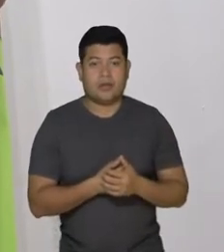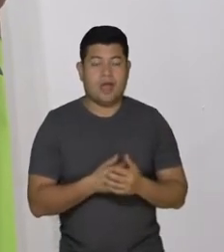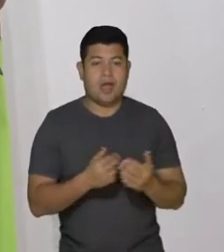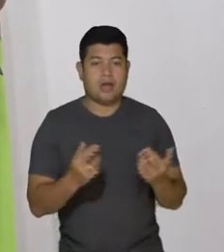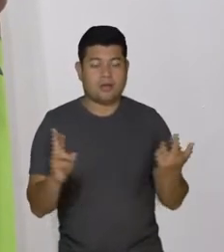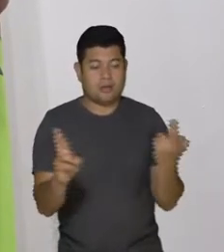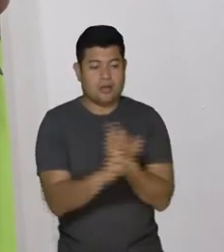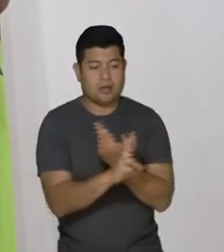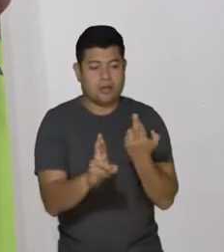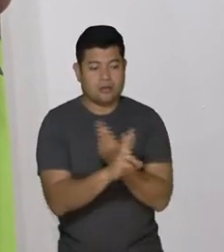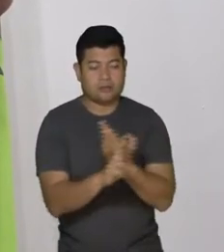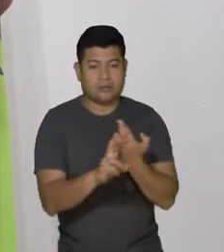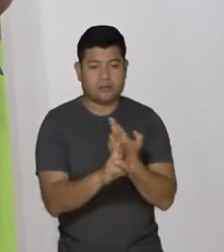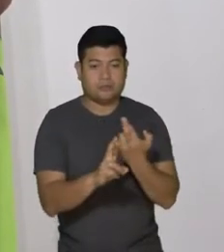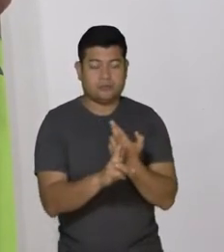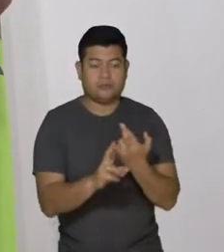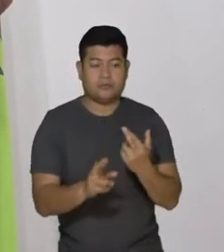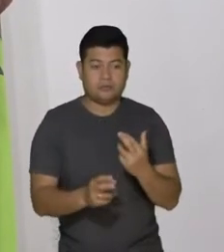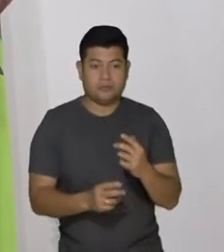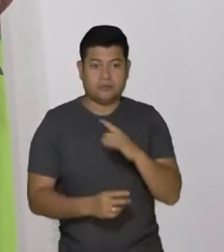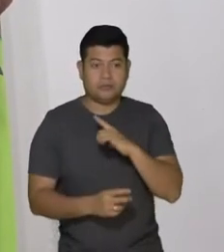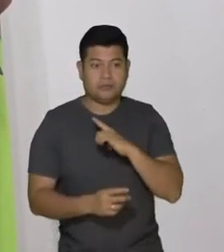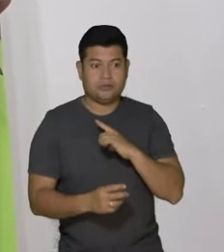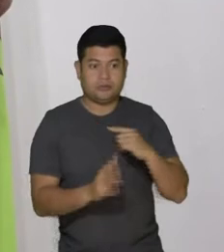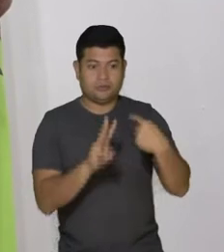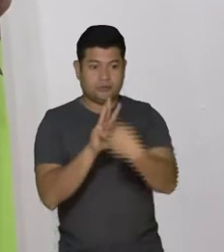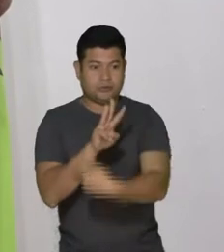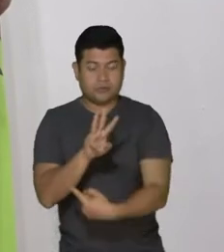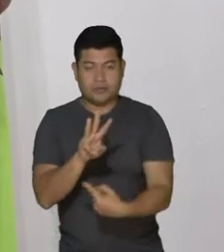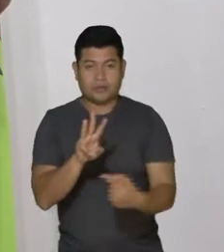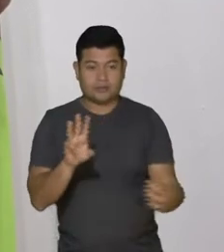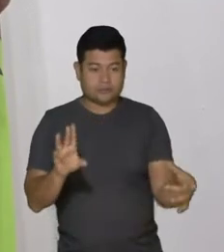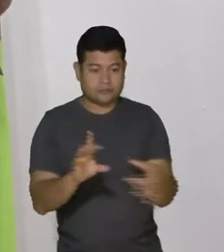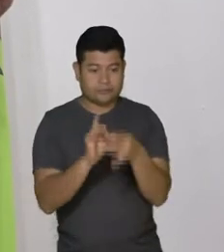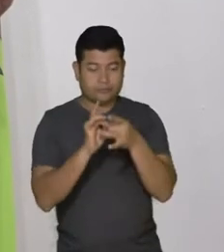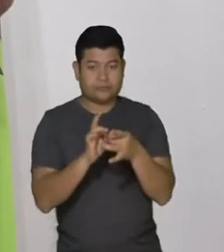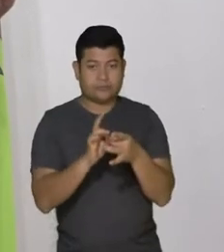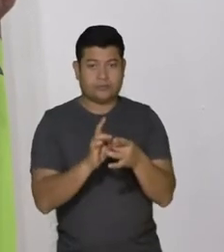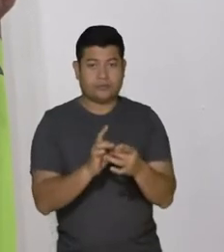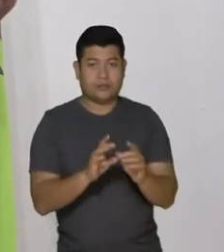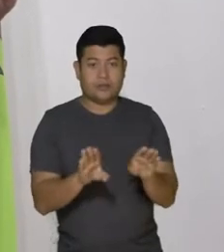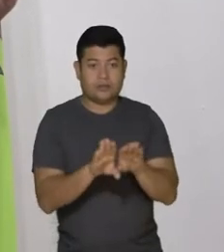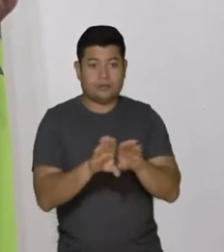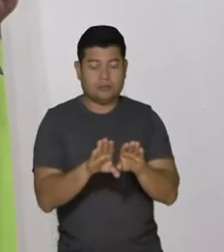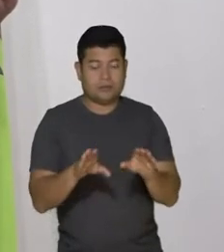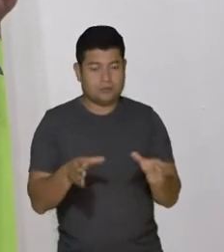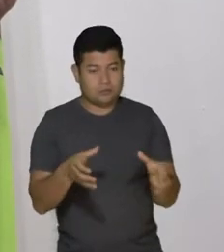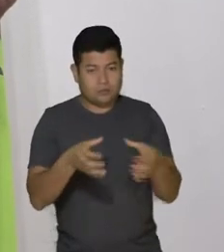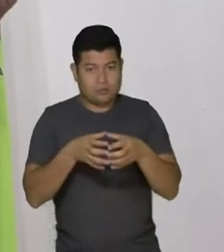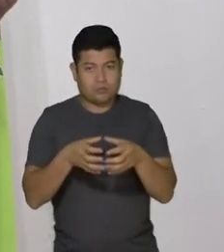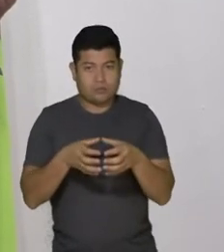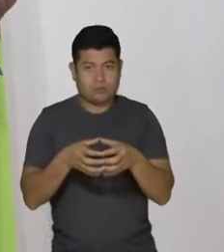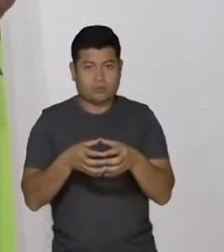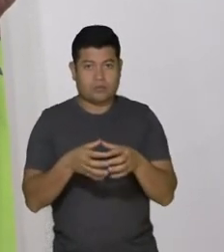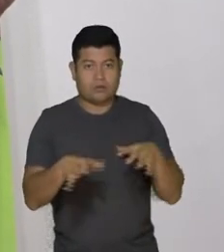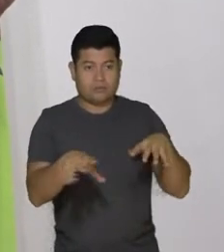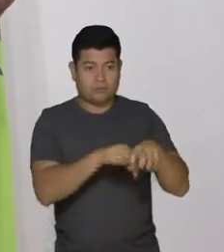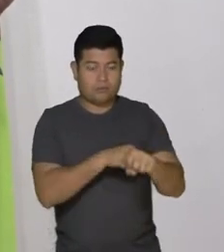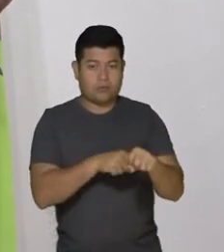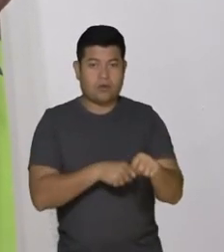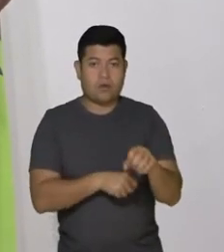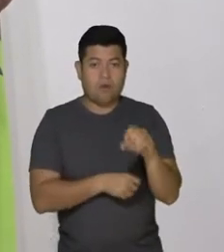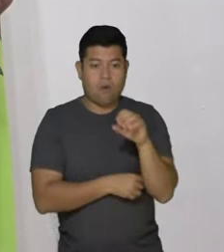entre os personagens grande parte da Cúpula recém criada é formado por oficiais